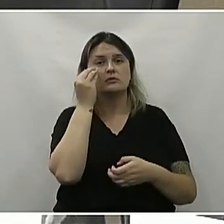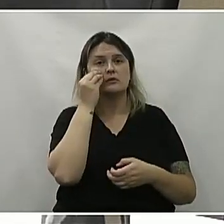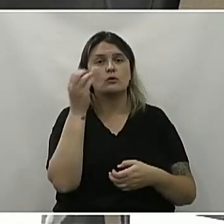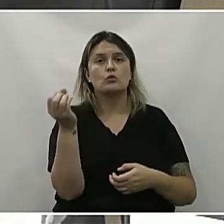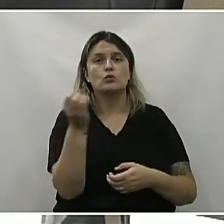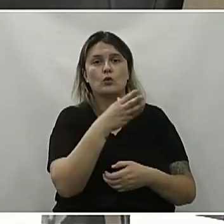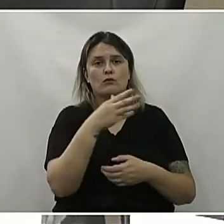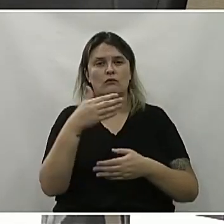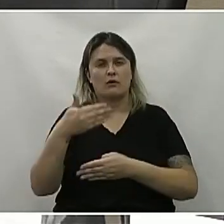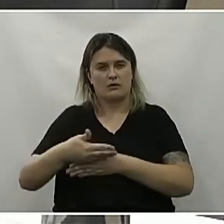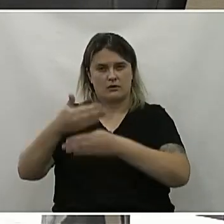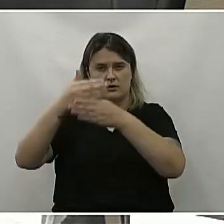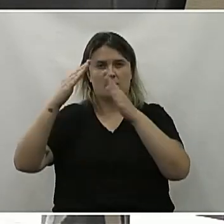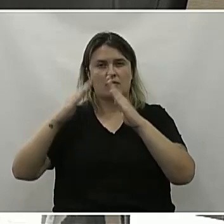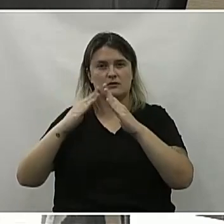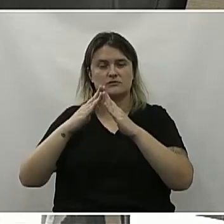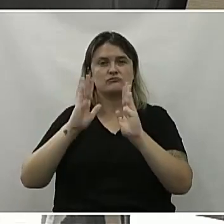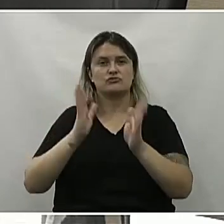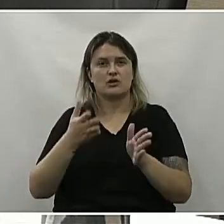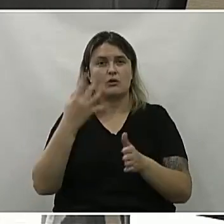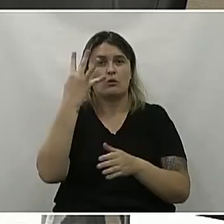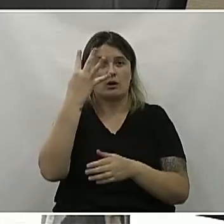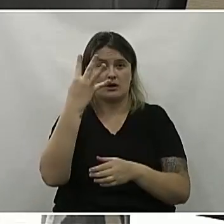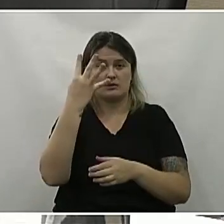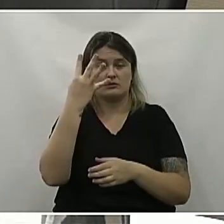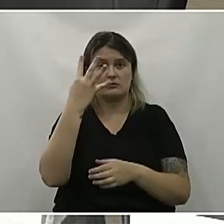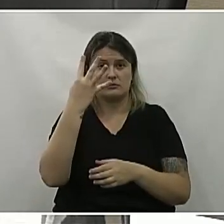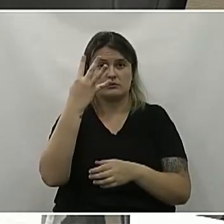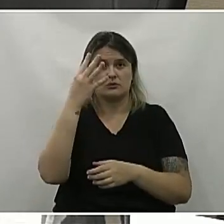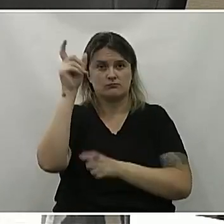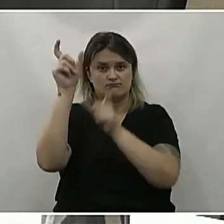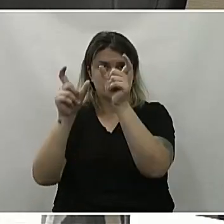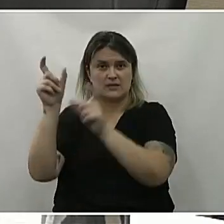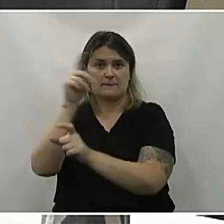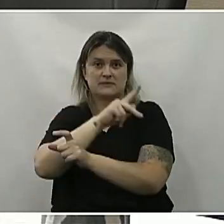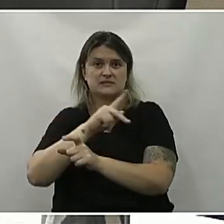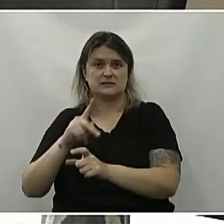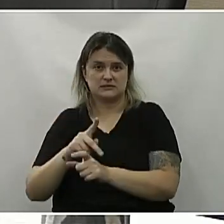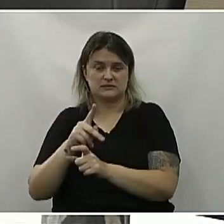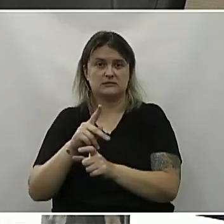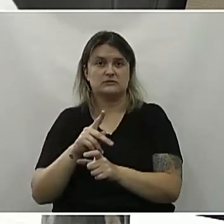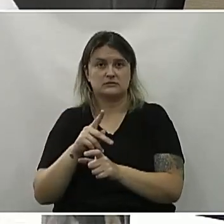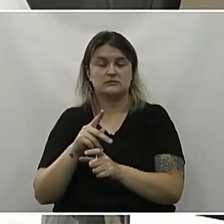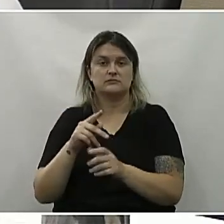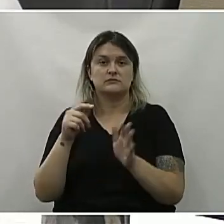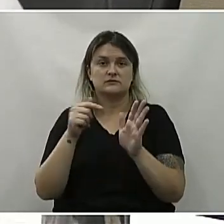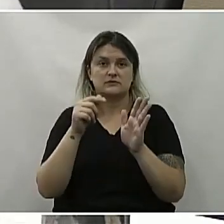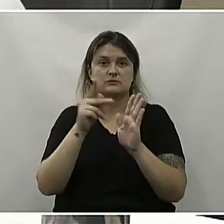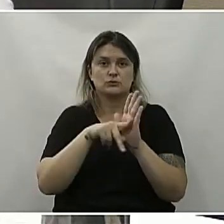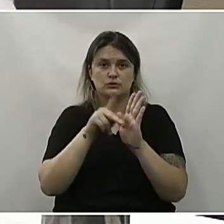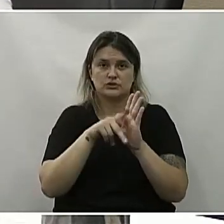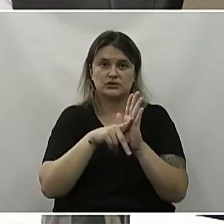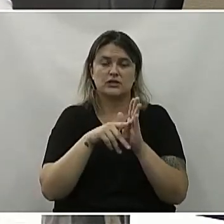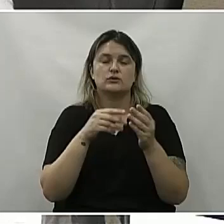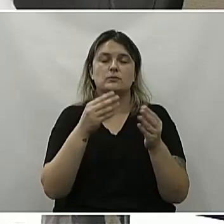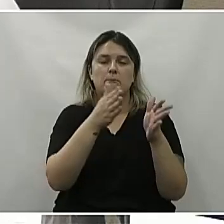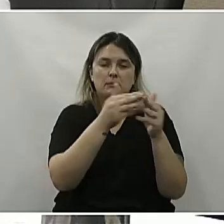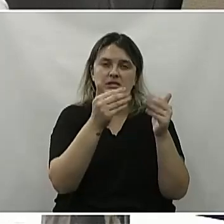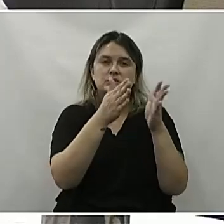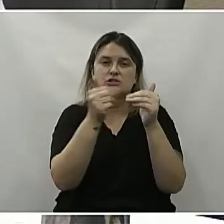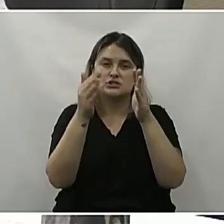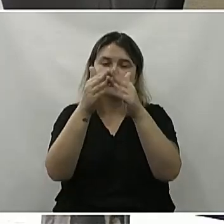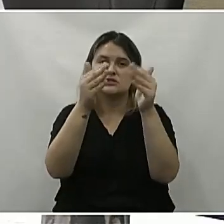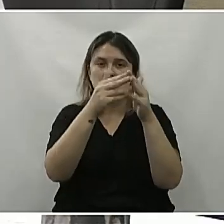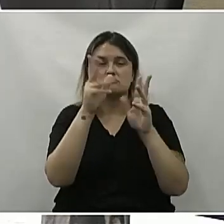uma nova sede já passei por quatro quatro presidentes da casa com esse projetinho embaixo do braço